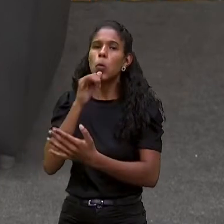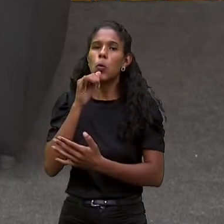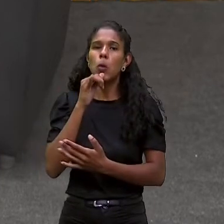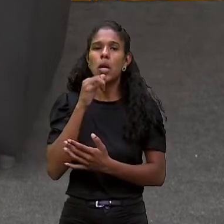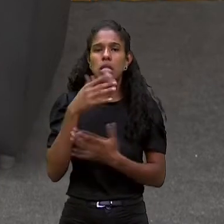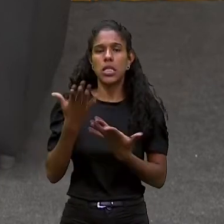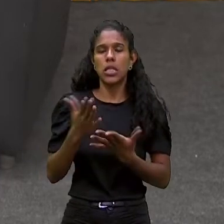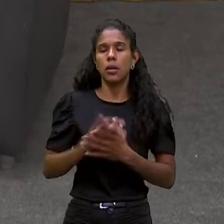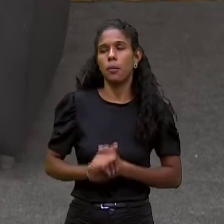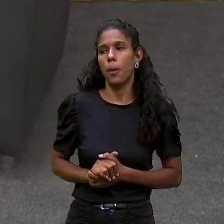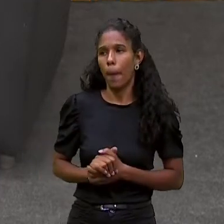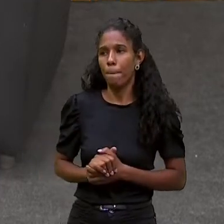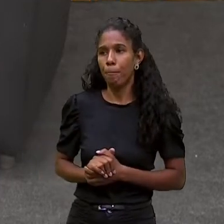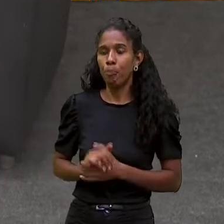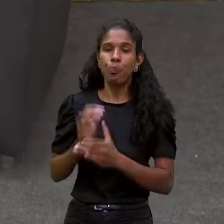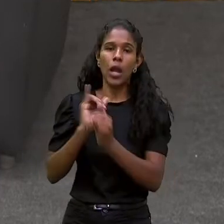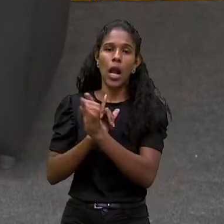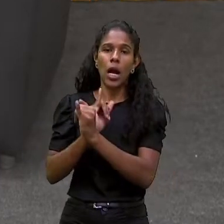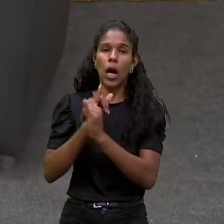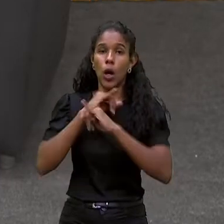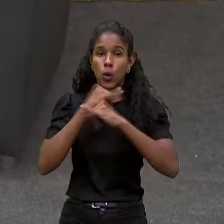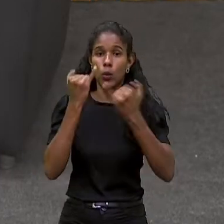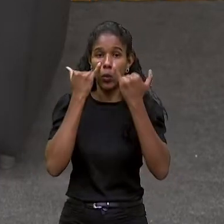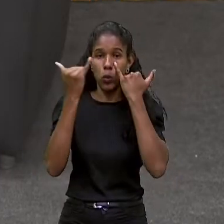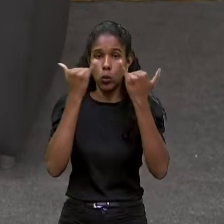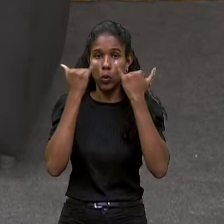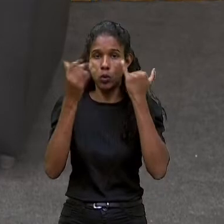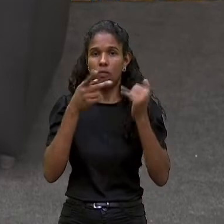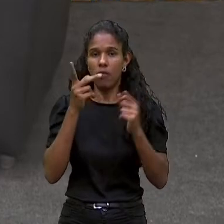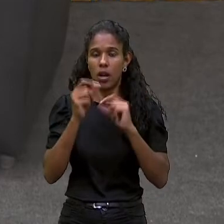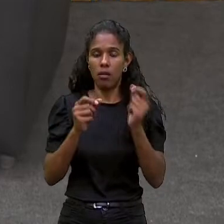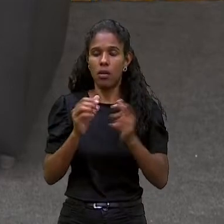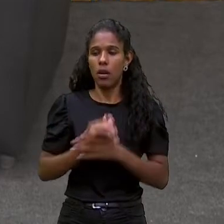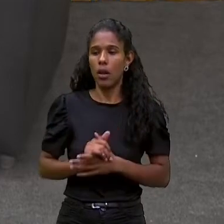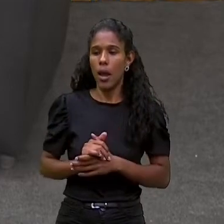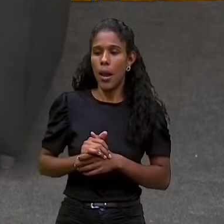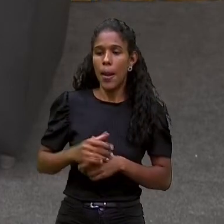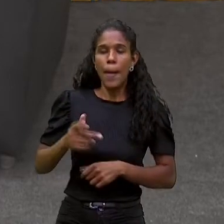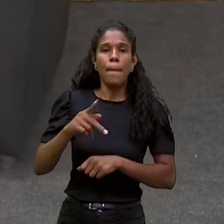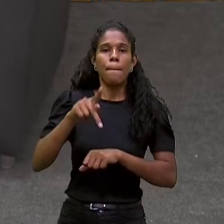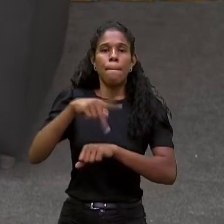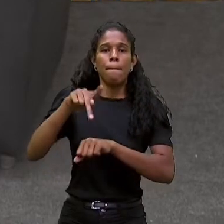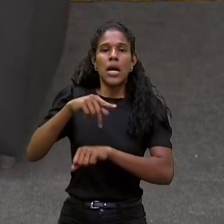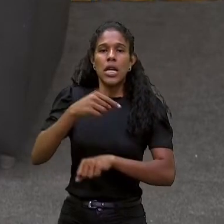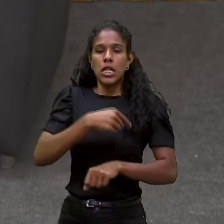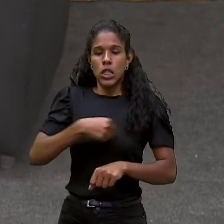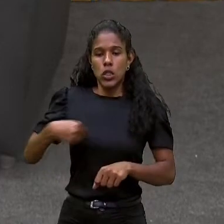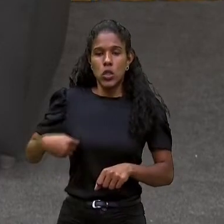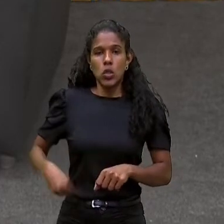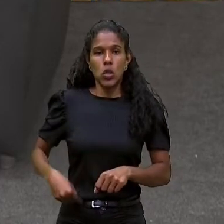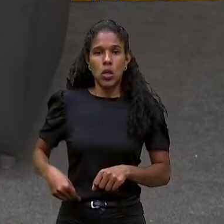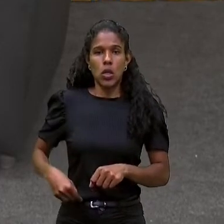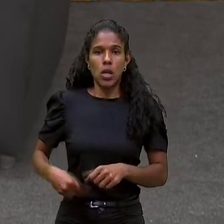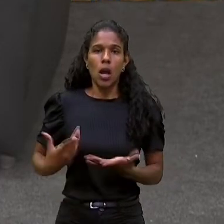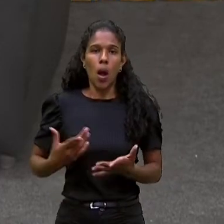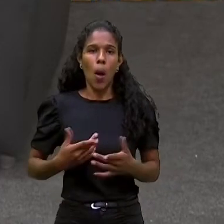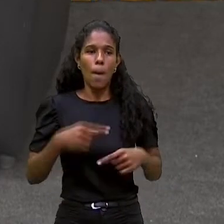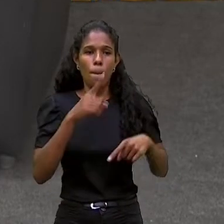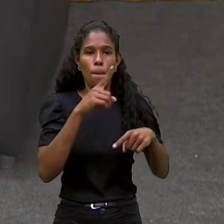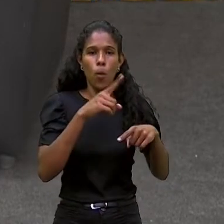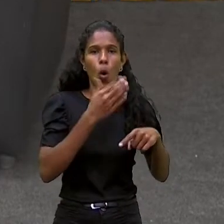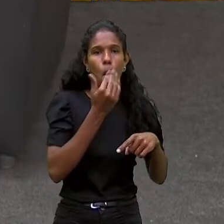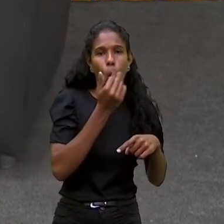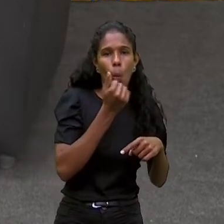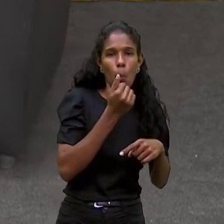quer comprar a soja brasileira. Por exemplo, dando só um exemplo, está reclamando que tem algum defensivo agrícola e tal e